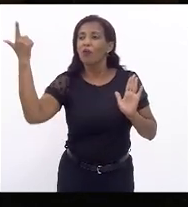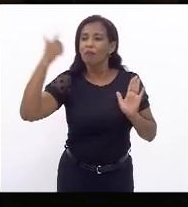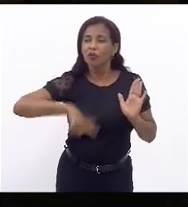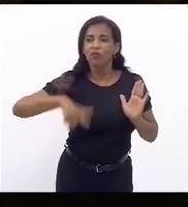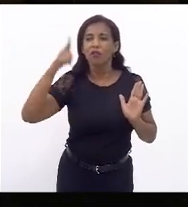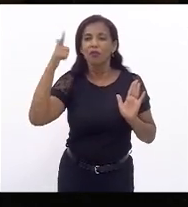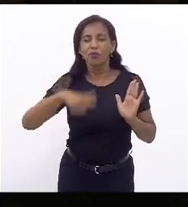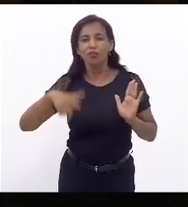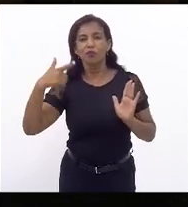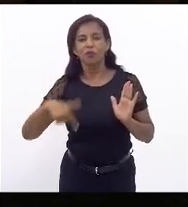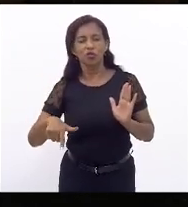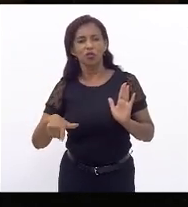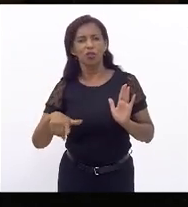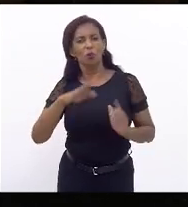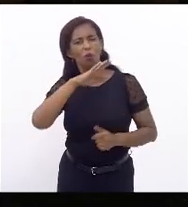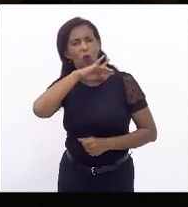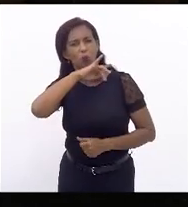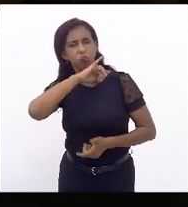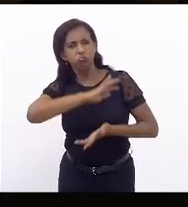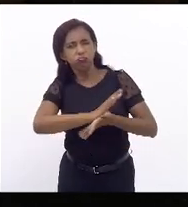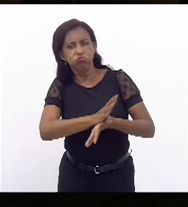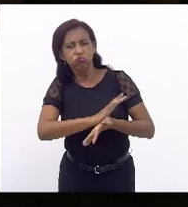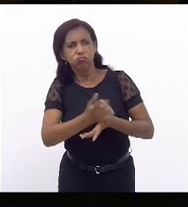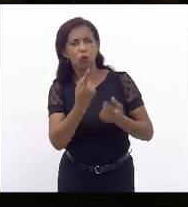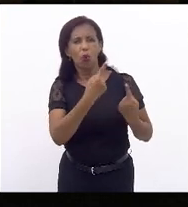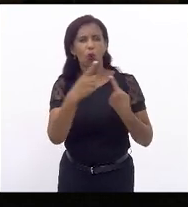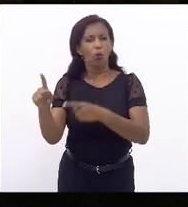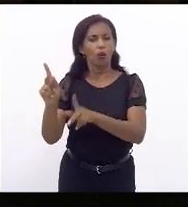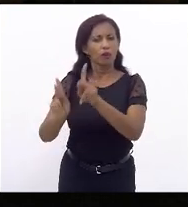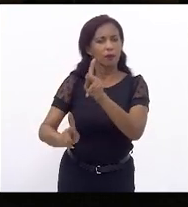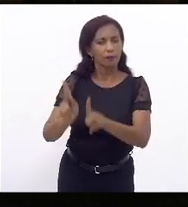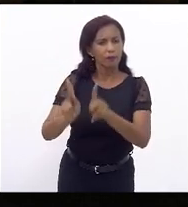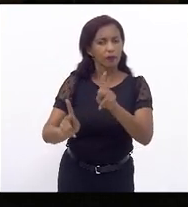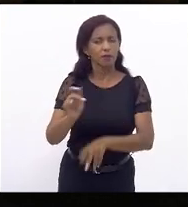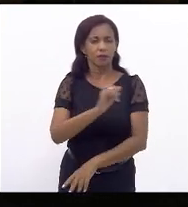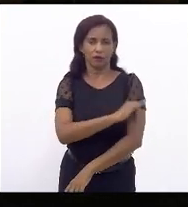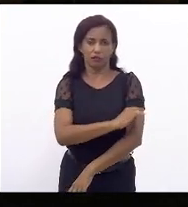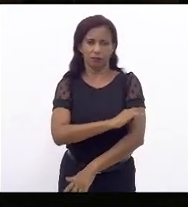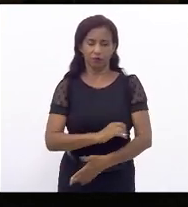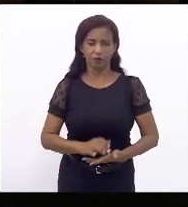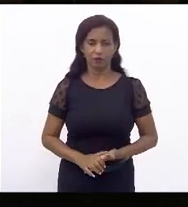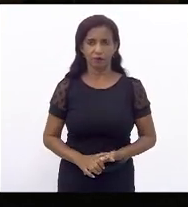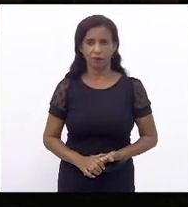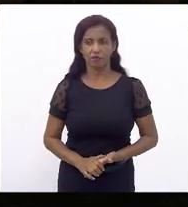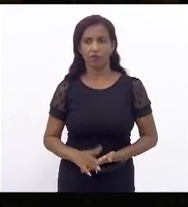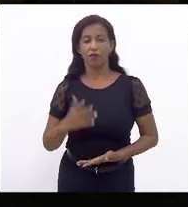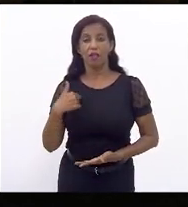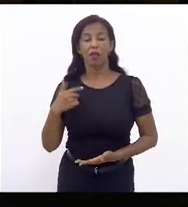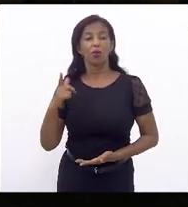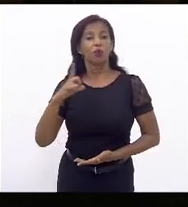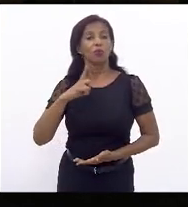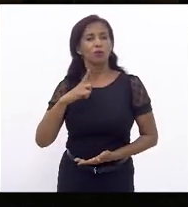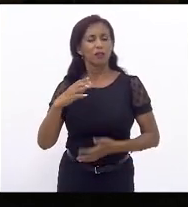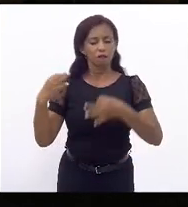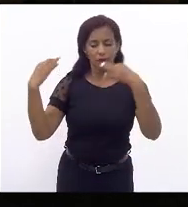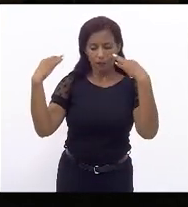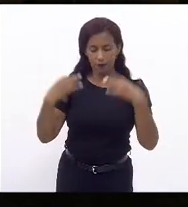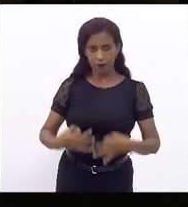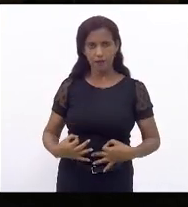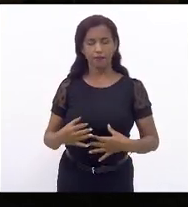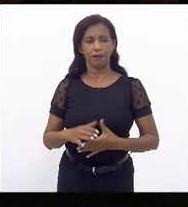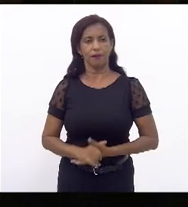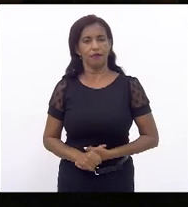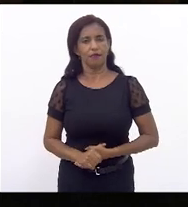repetir, uma crueldade contra a população do Rio de Janeiro. Eu tenho absoluta